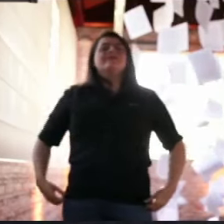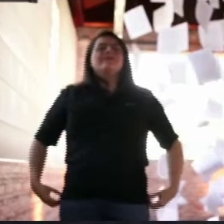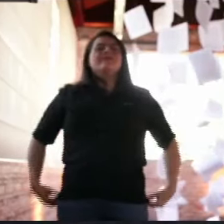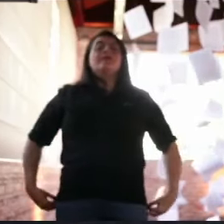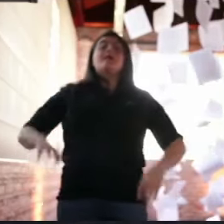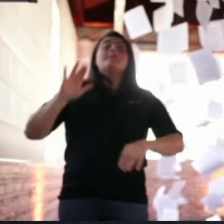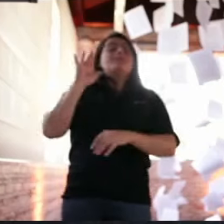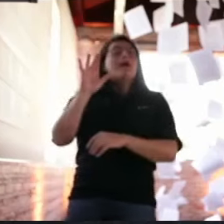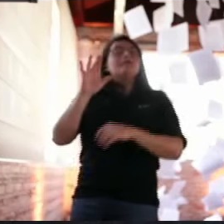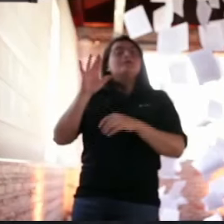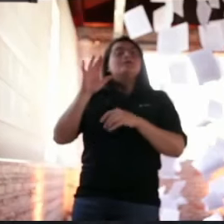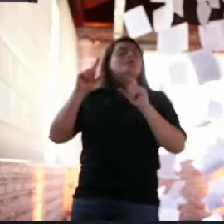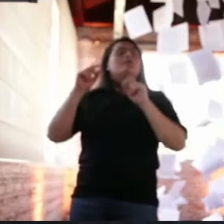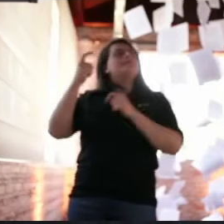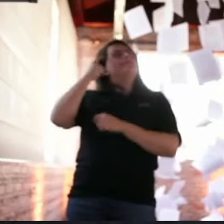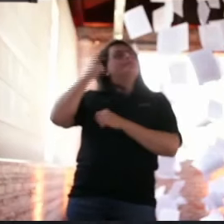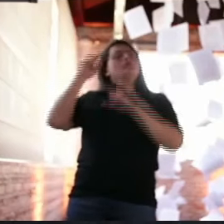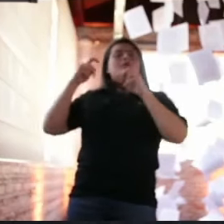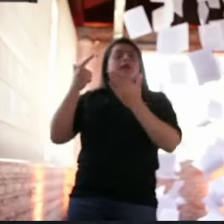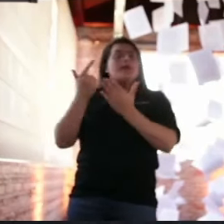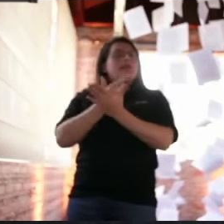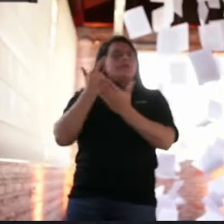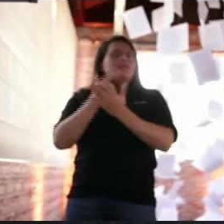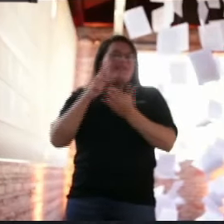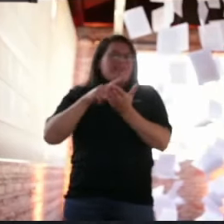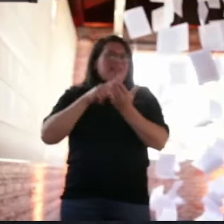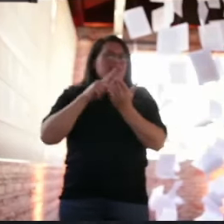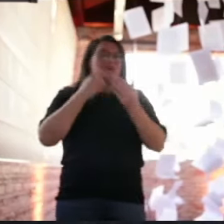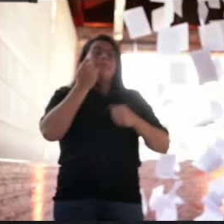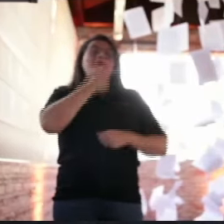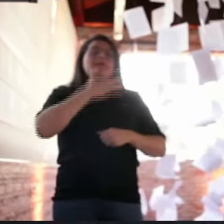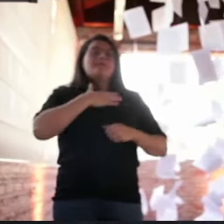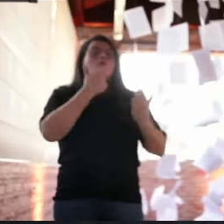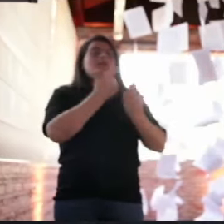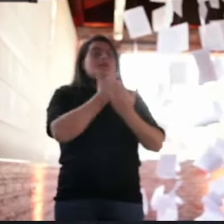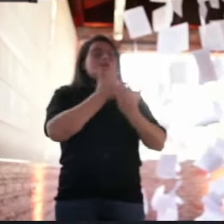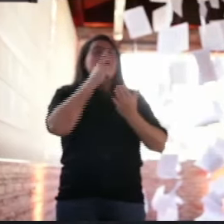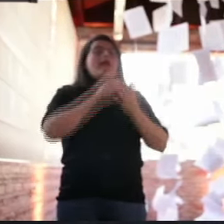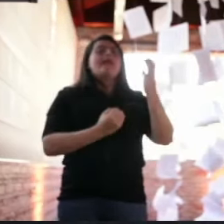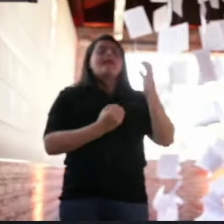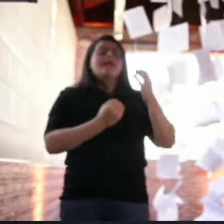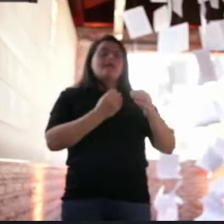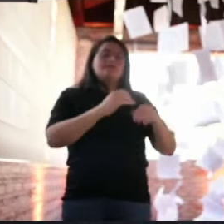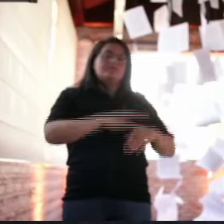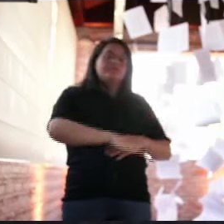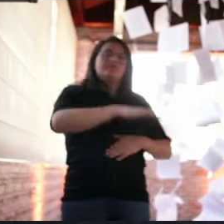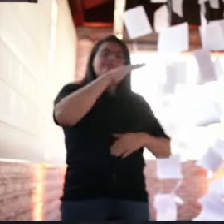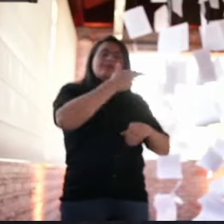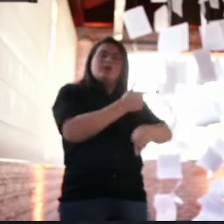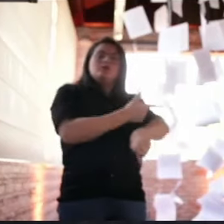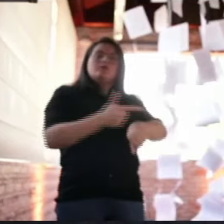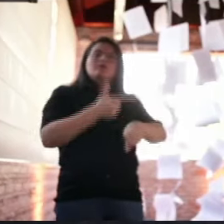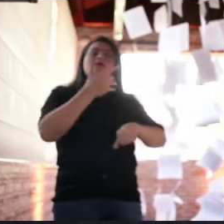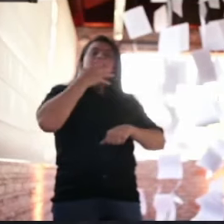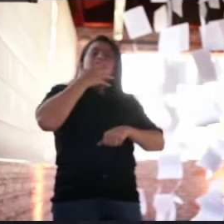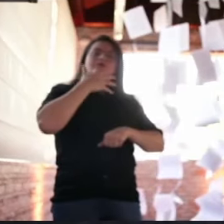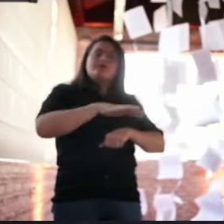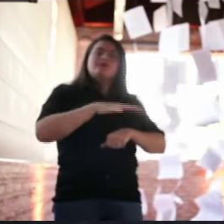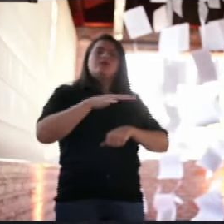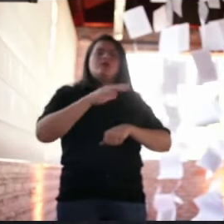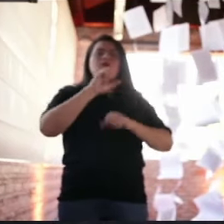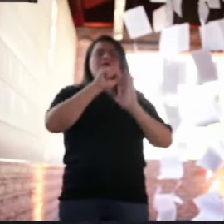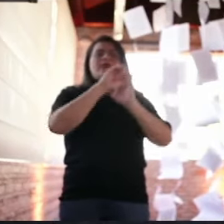na expectativa de que o livro e aliás a piada do meu livro é o seguinte chama criar filhos no século 21 e toda vez as pessoas